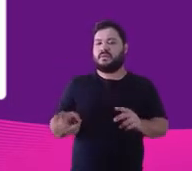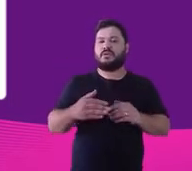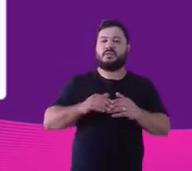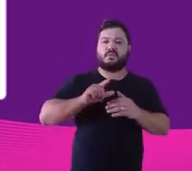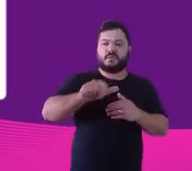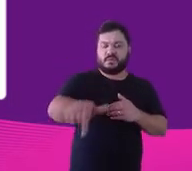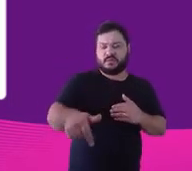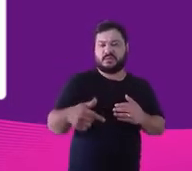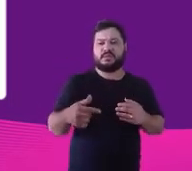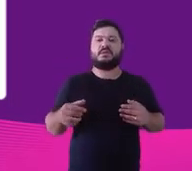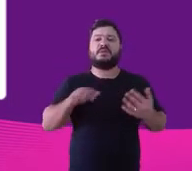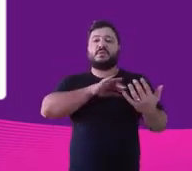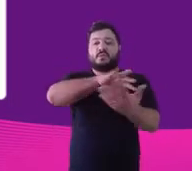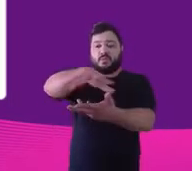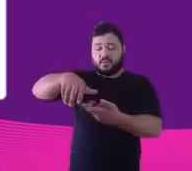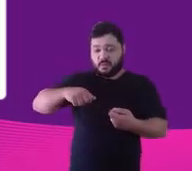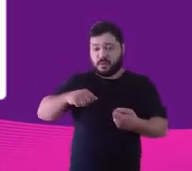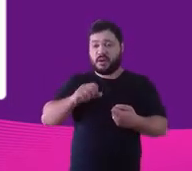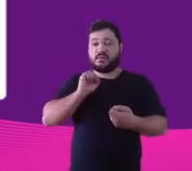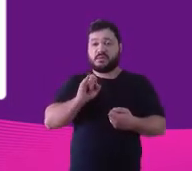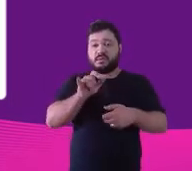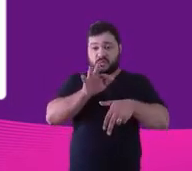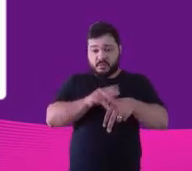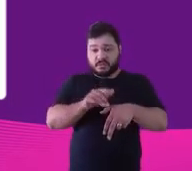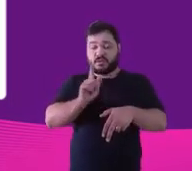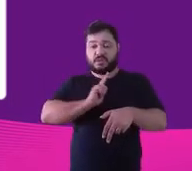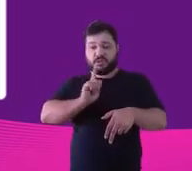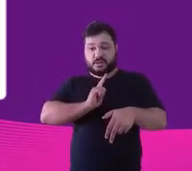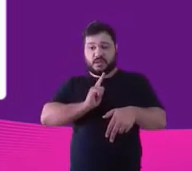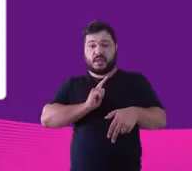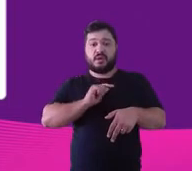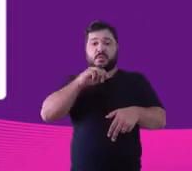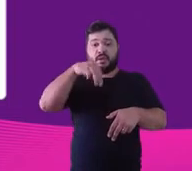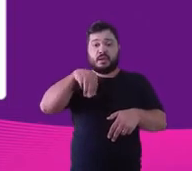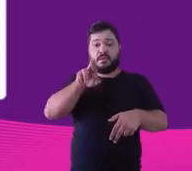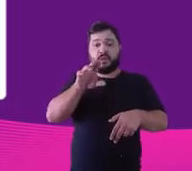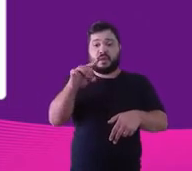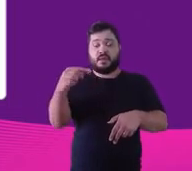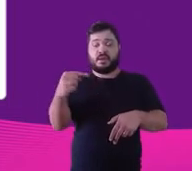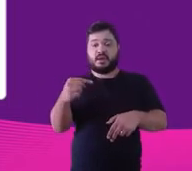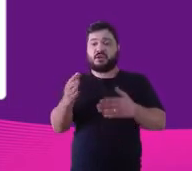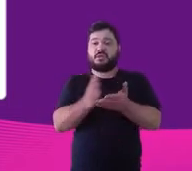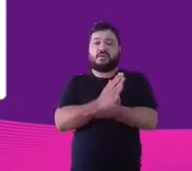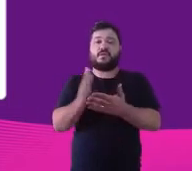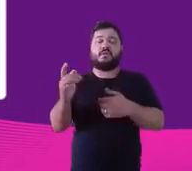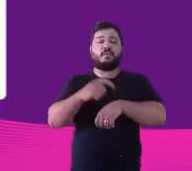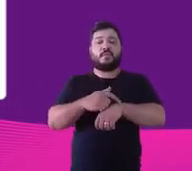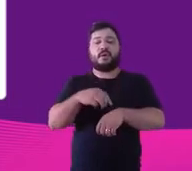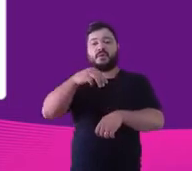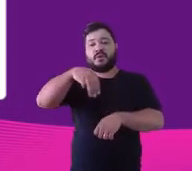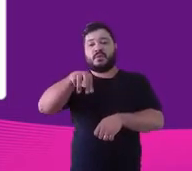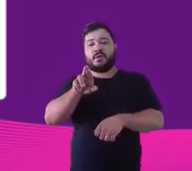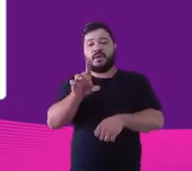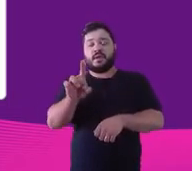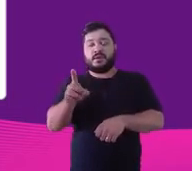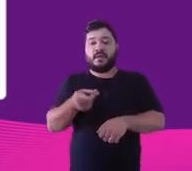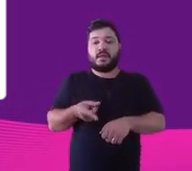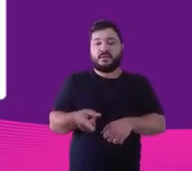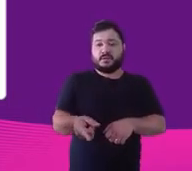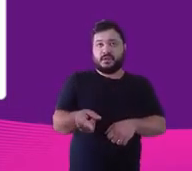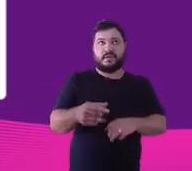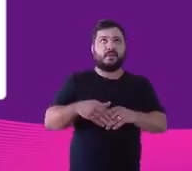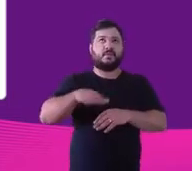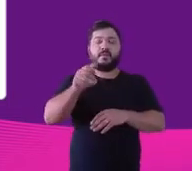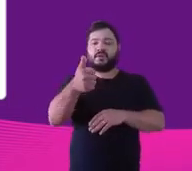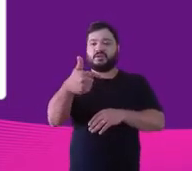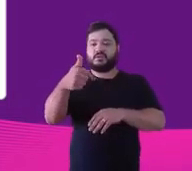interrupções da Global o paciente obtém uma RD negativo em algum momento isso essa RD sustentada por